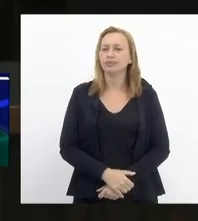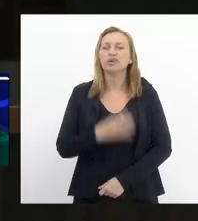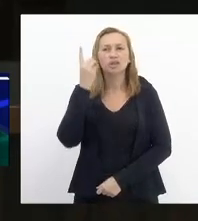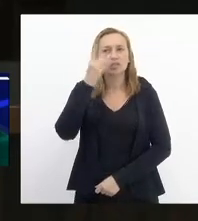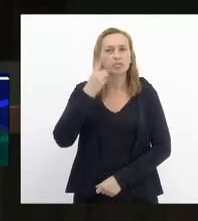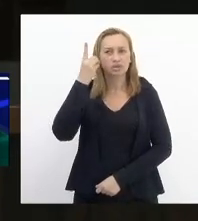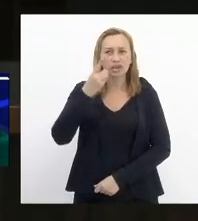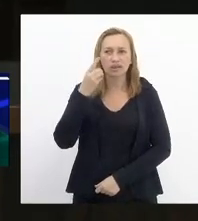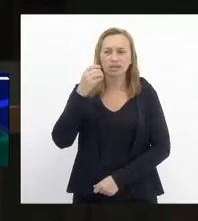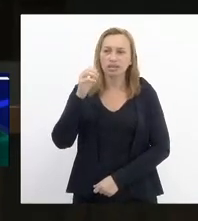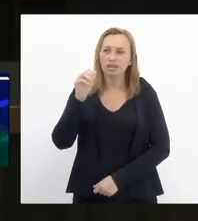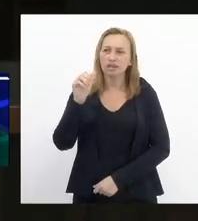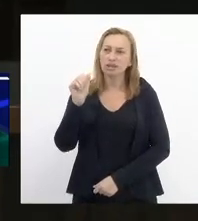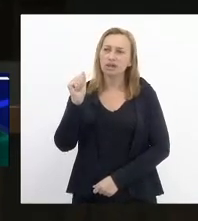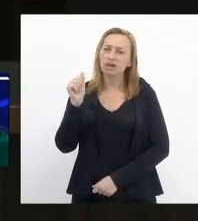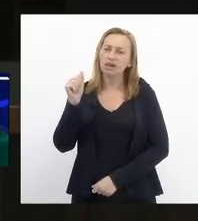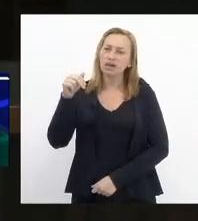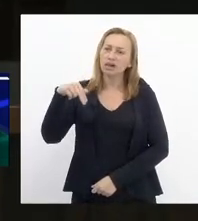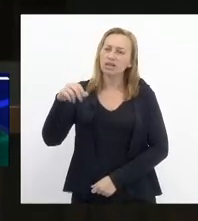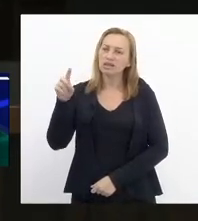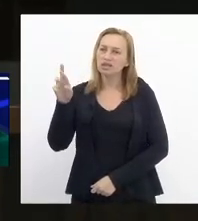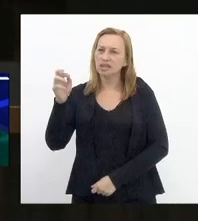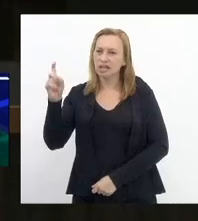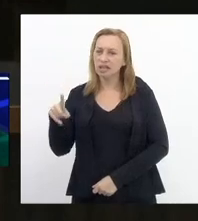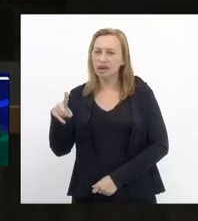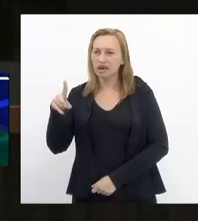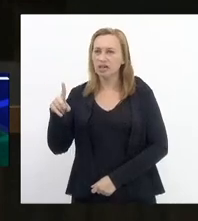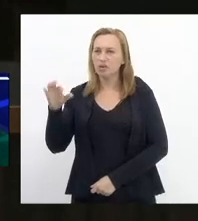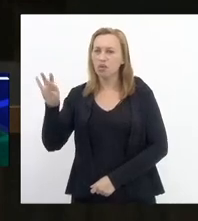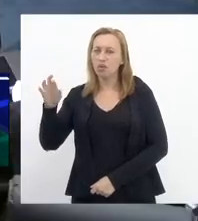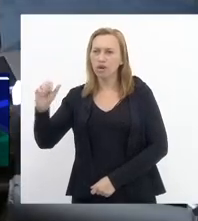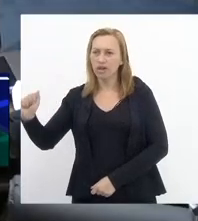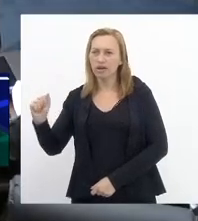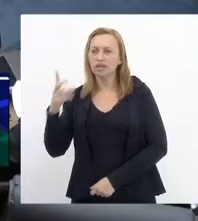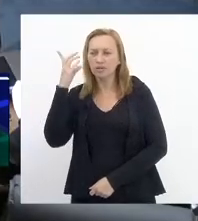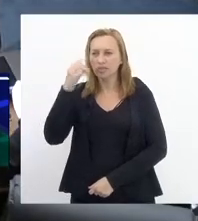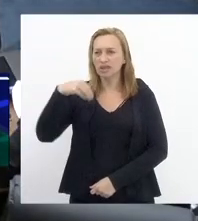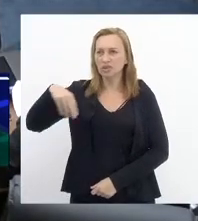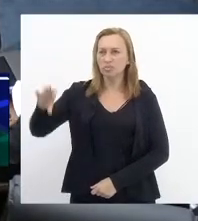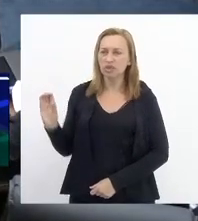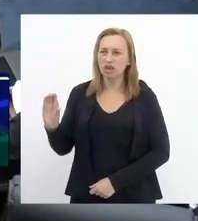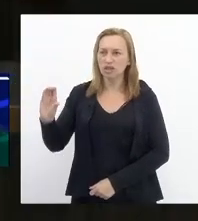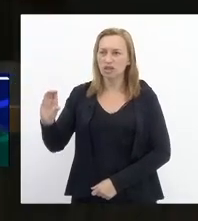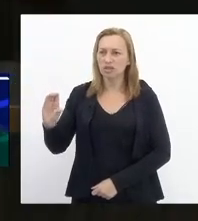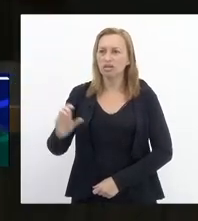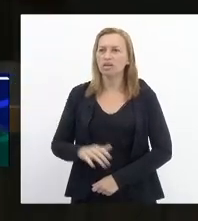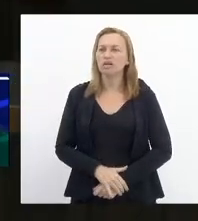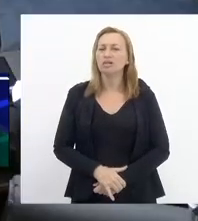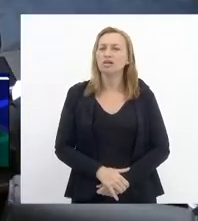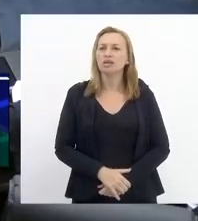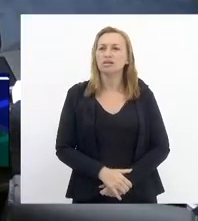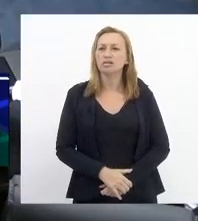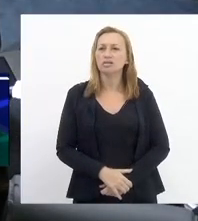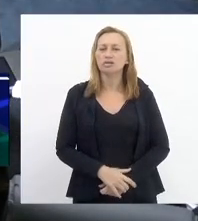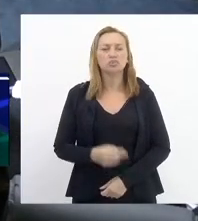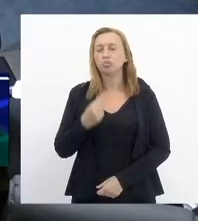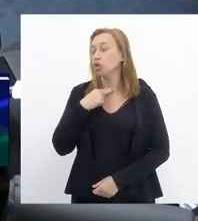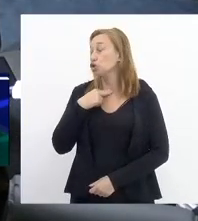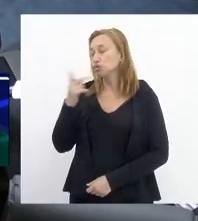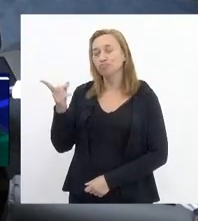Deputado André Correia. Deputado André Correia. Deputado Carlos Mink. Ah, não pode. Eu sou. Não pode, não